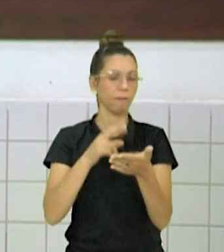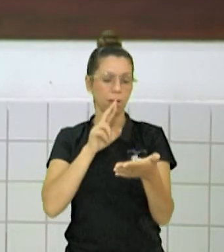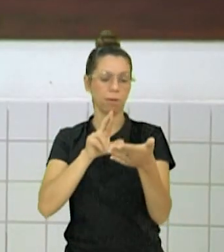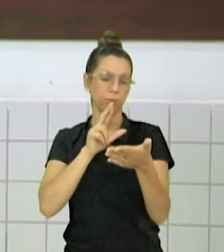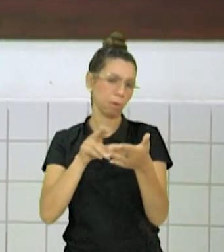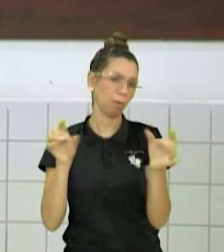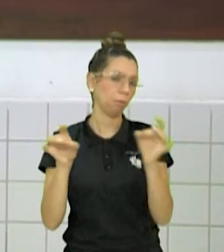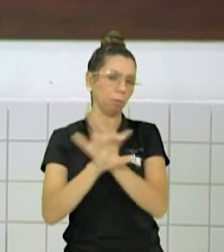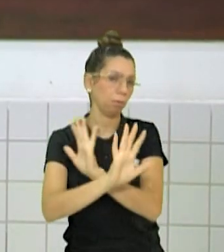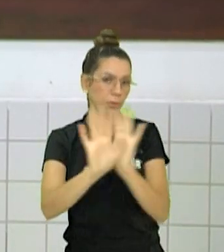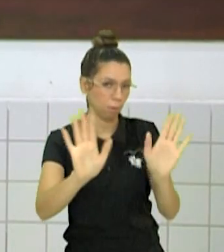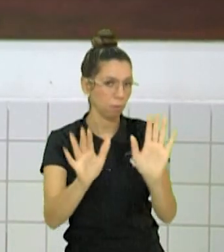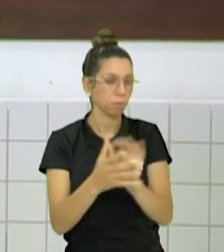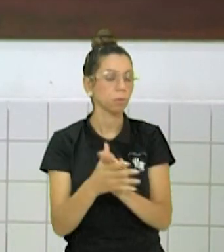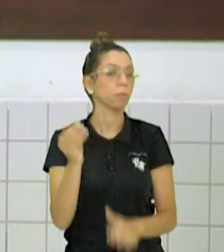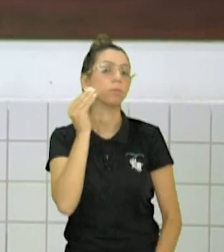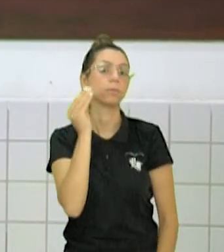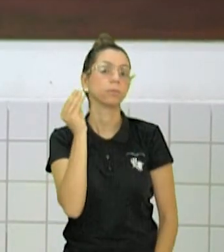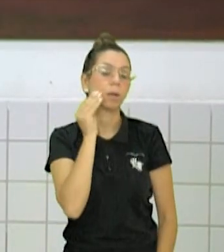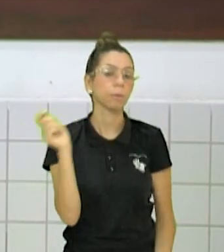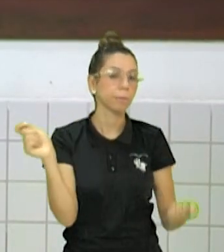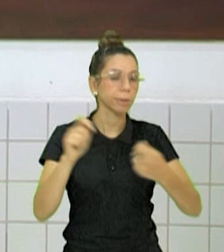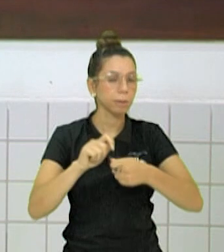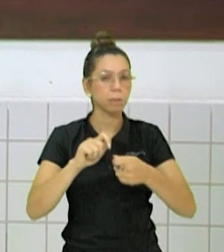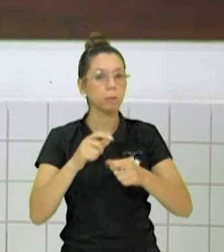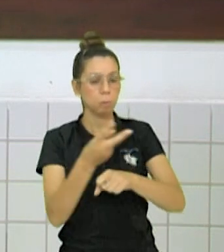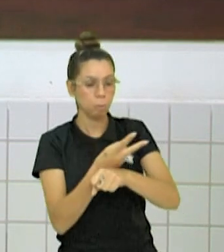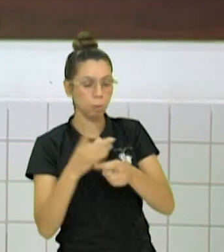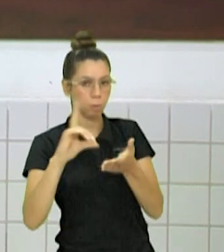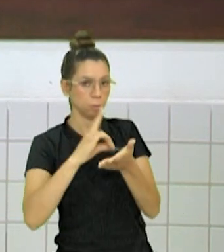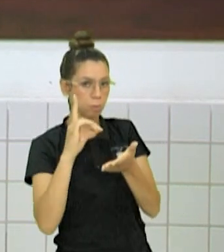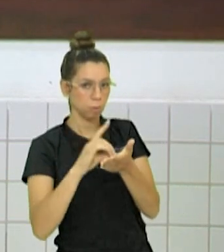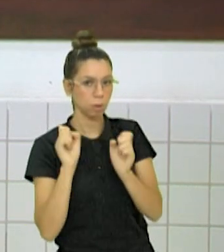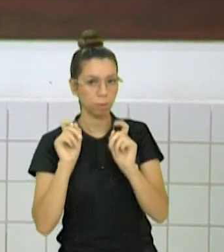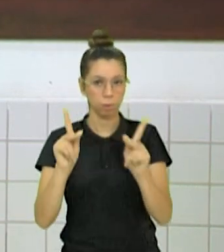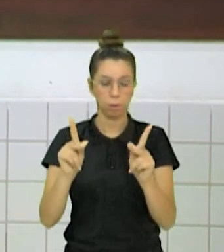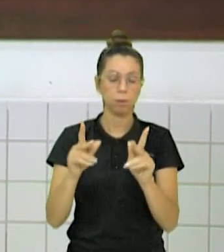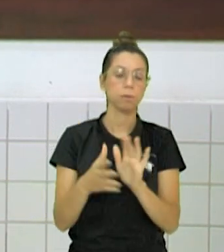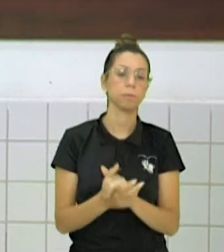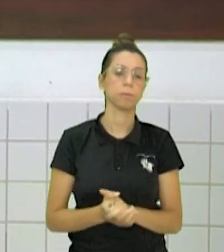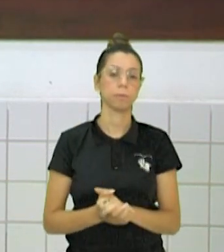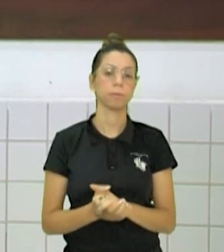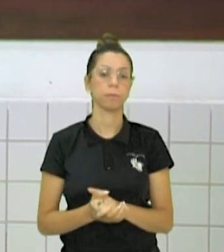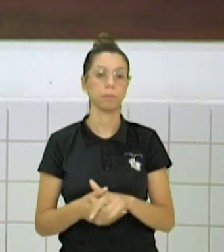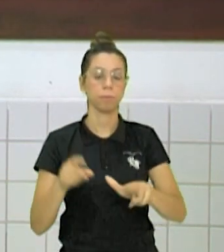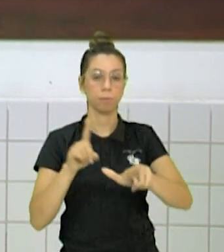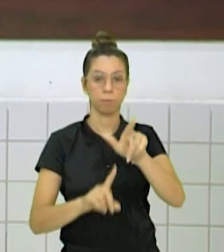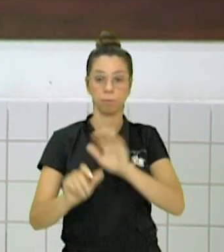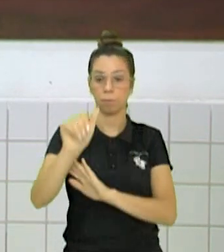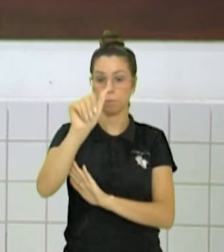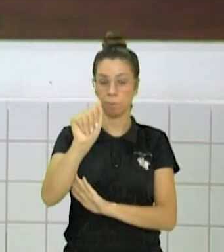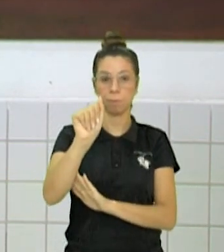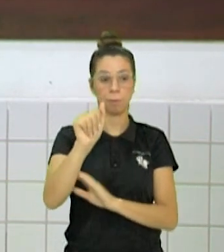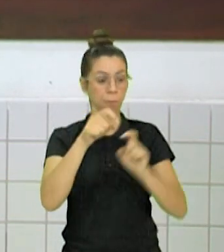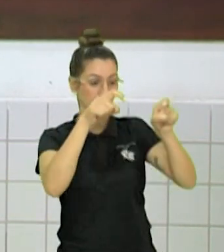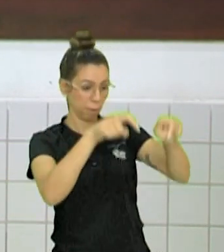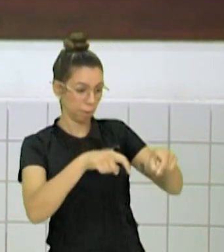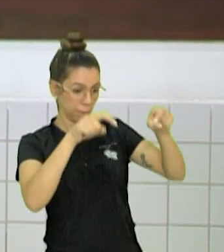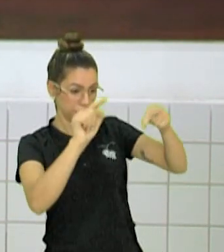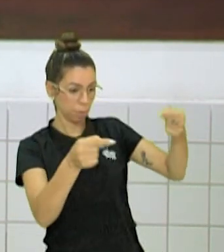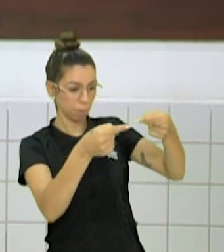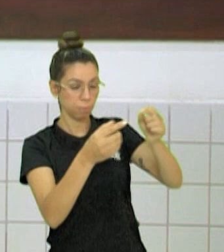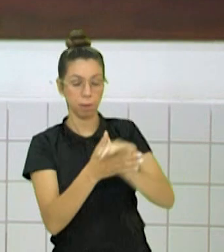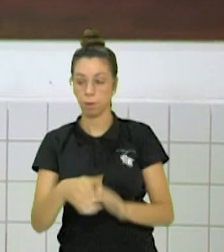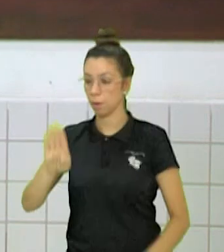resposta para vocês tão facilmente assim. Se for preciso, dá uma olhada no dicionário, não tem problema. Então, A para campo e B